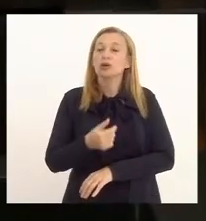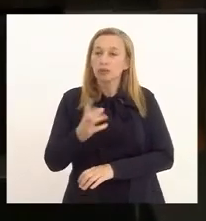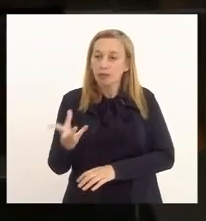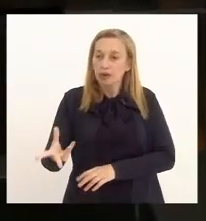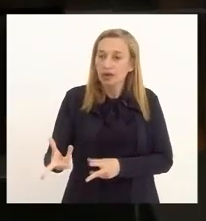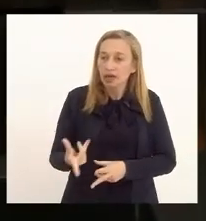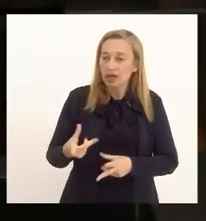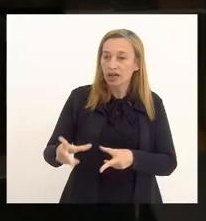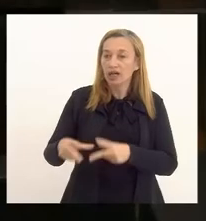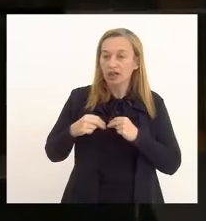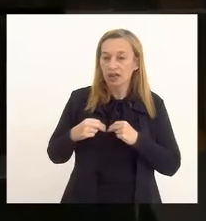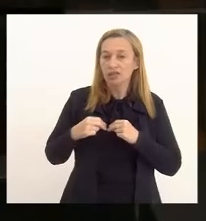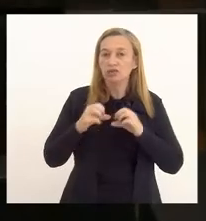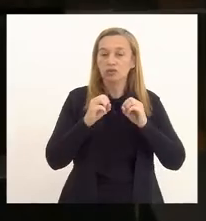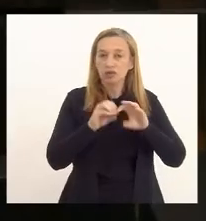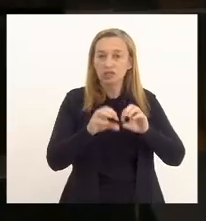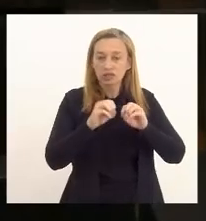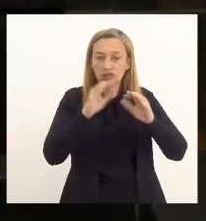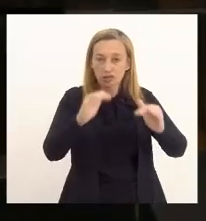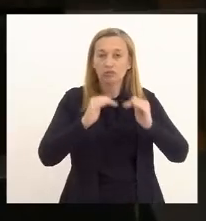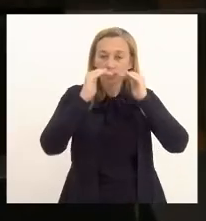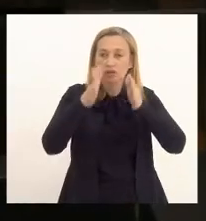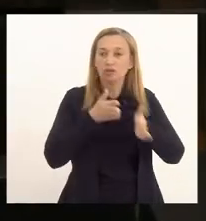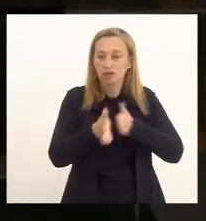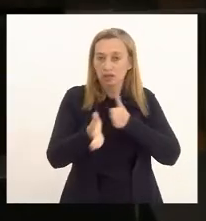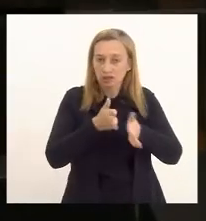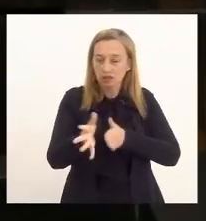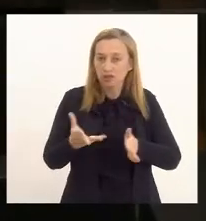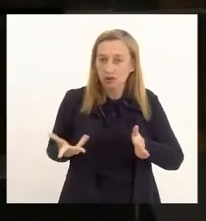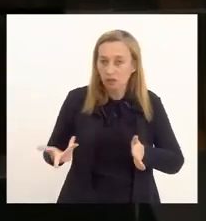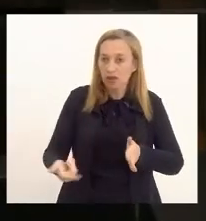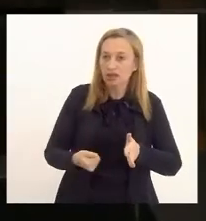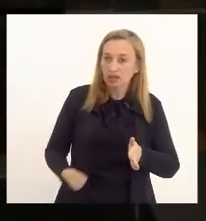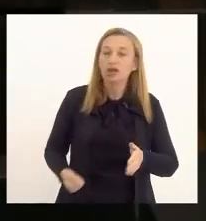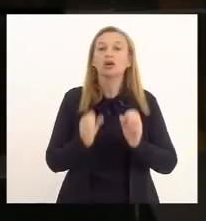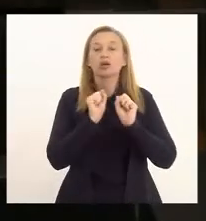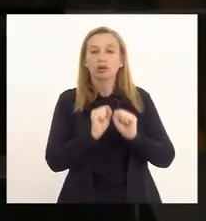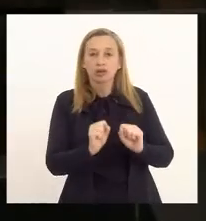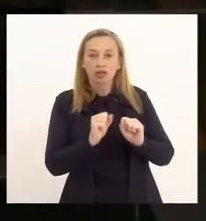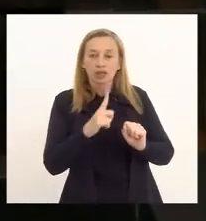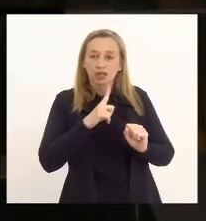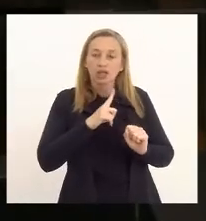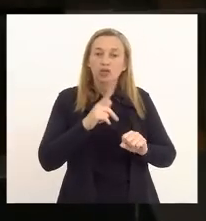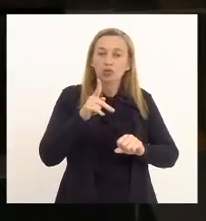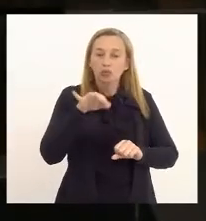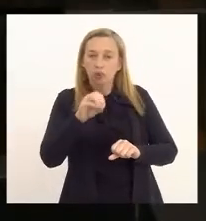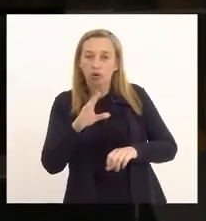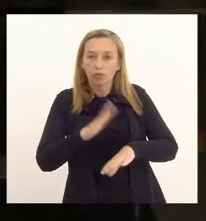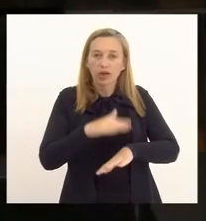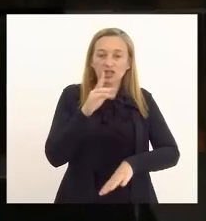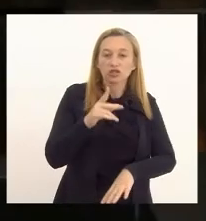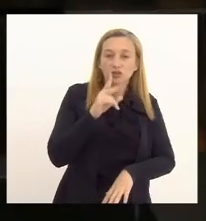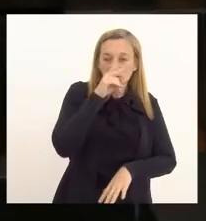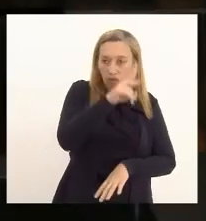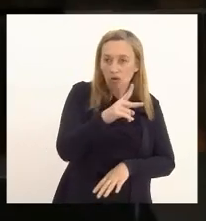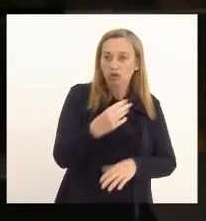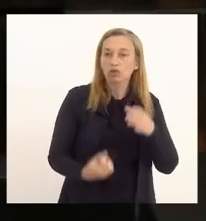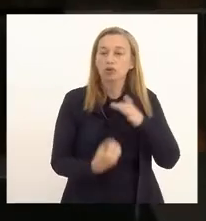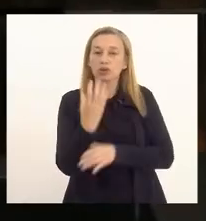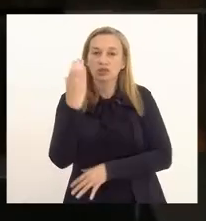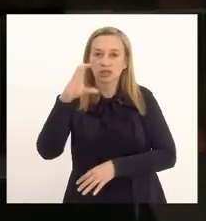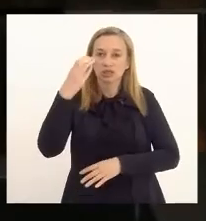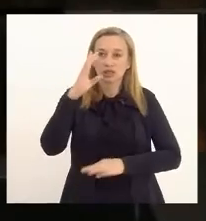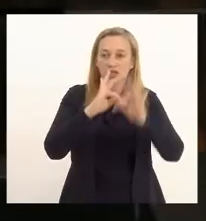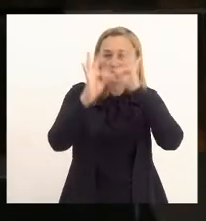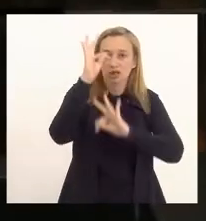ter acesso ao ensino superior público de qualidade, merece ter um polo cada vez mais forte de produção científica e tecnológica.